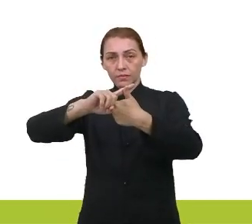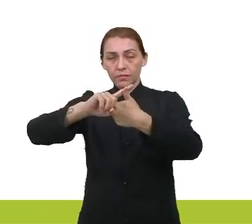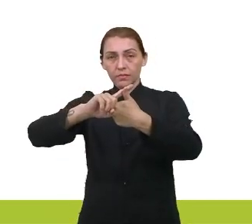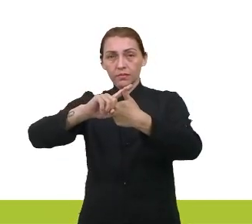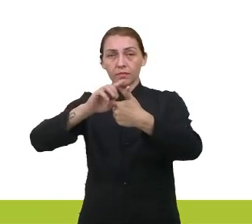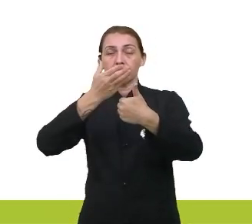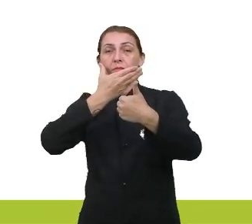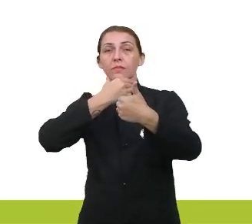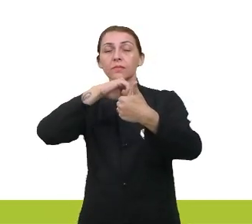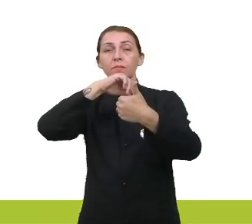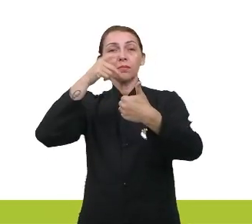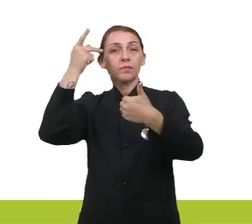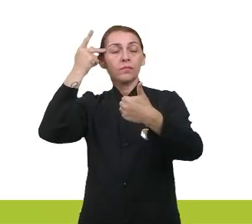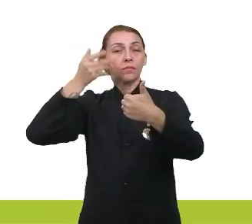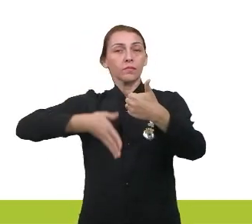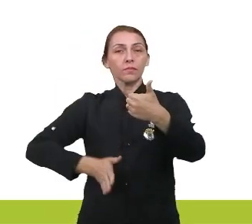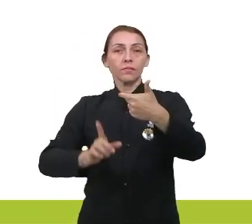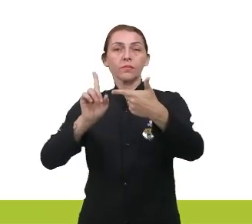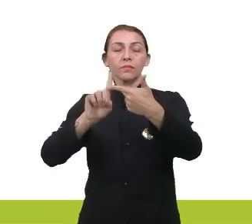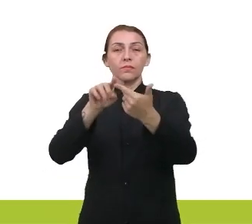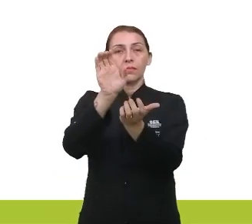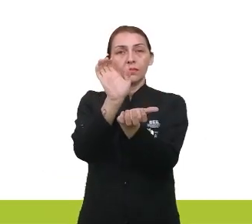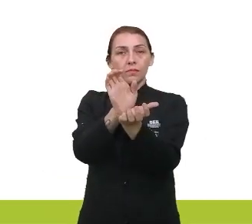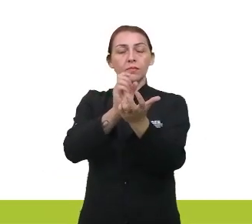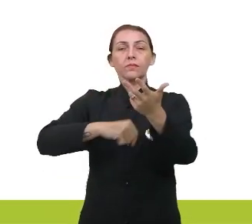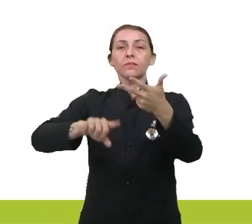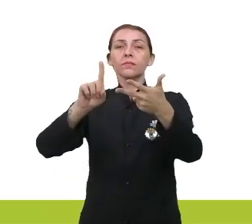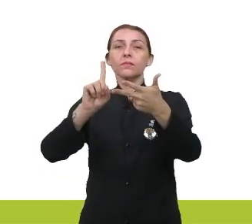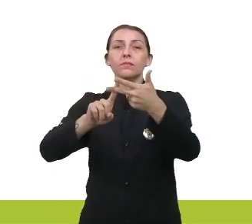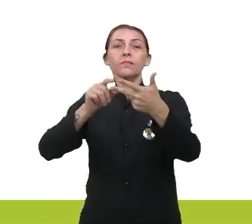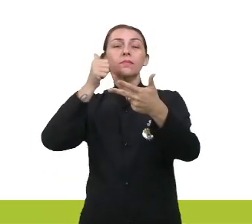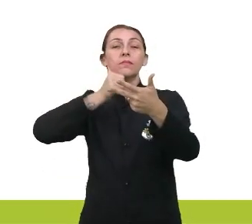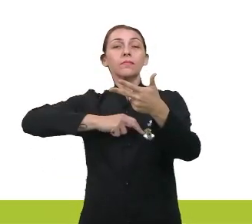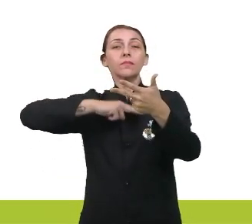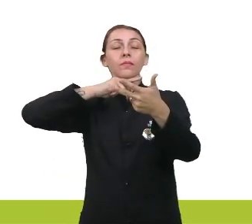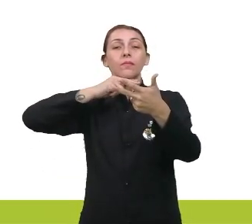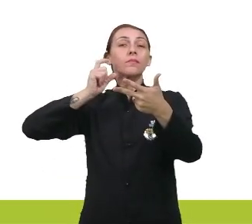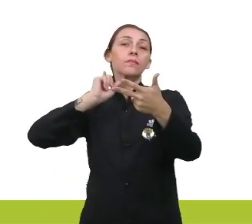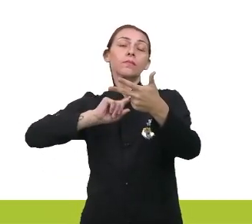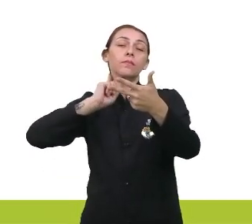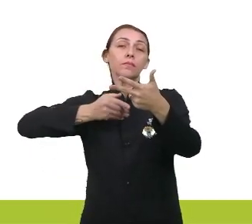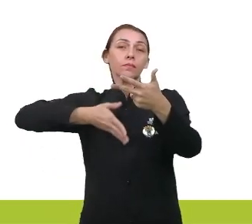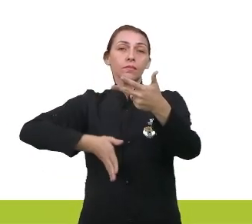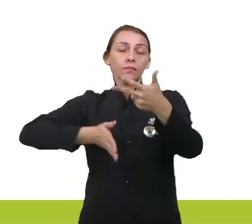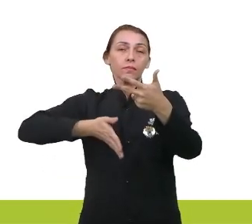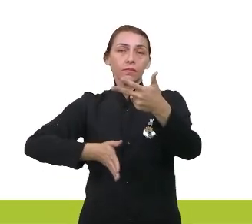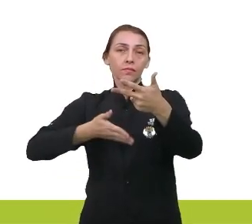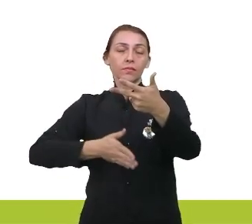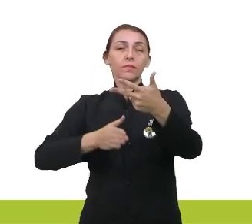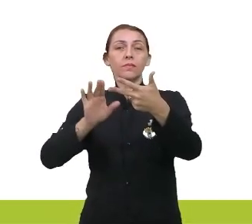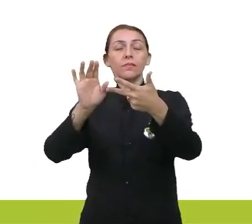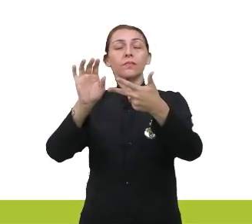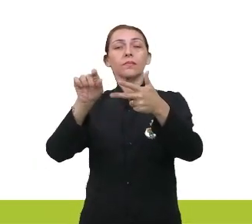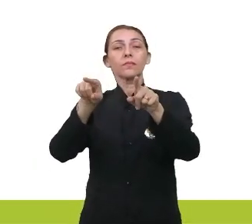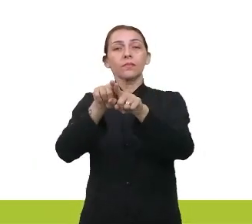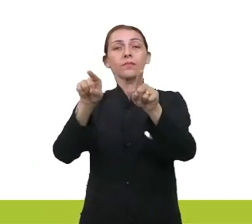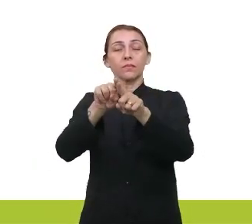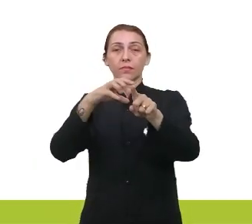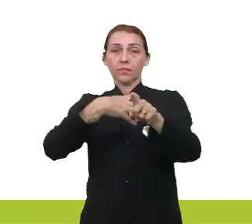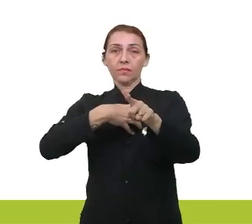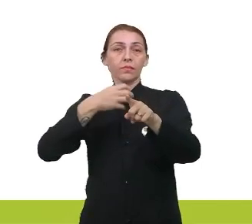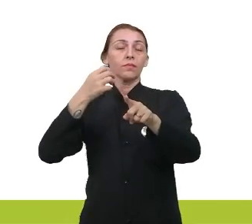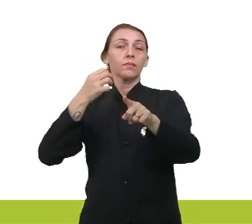pai era paulista, meu avô pernambucano, meu bisavô mineiro, e ele vai falando, né? Cita também aí a